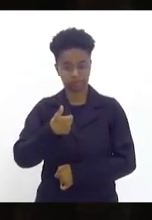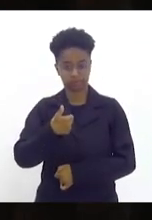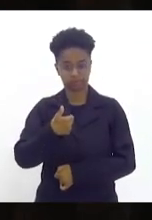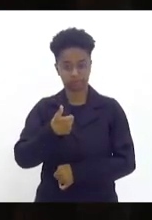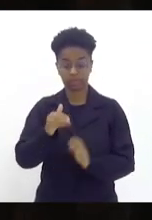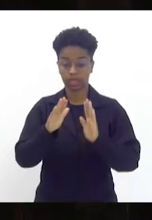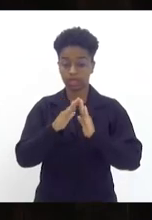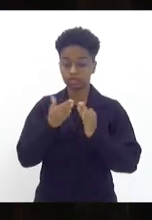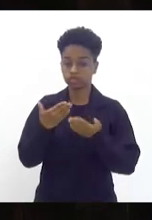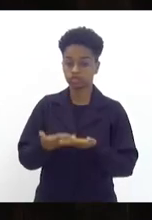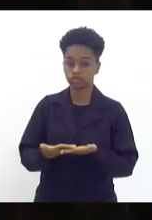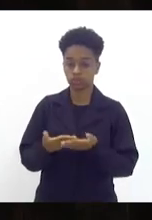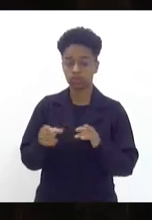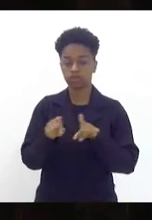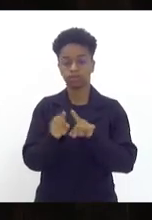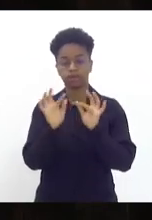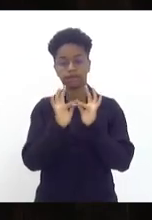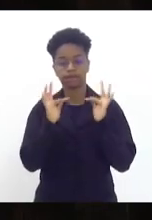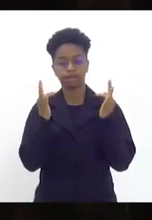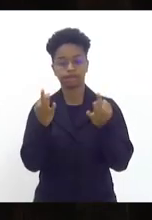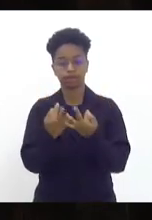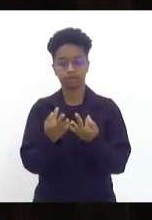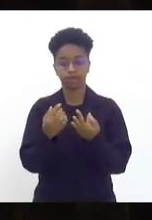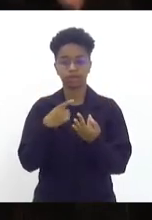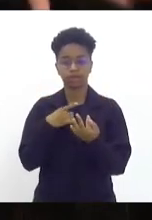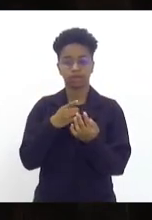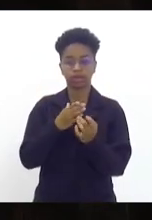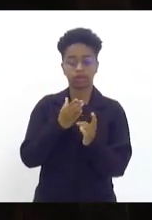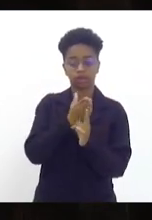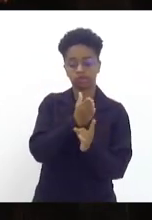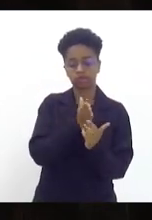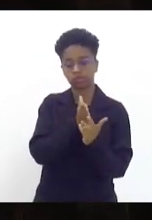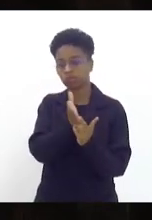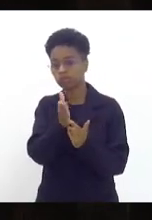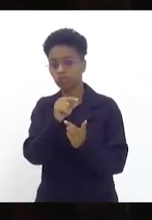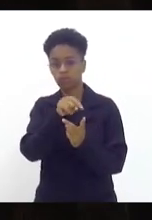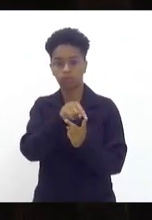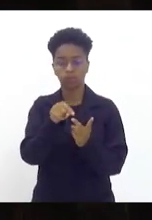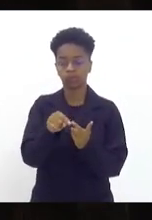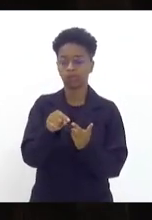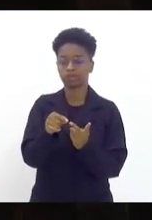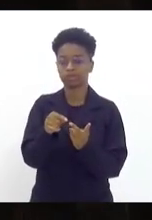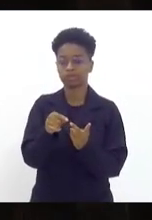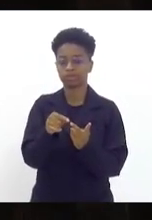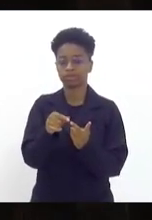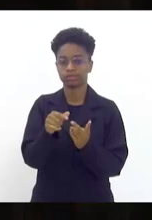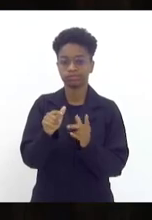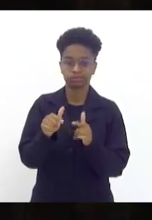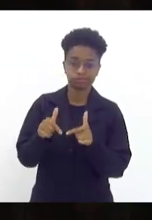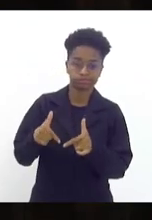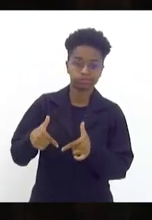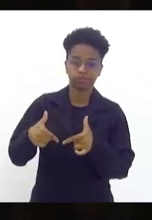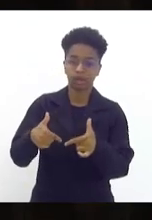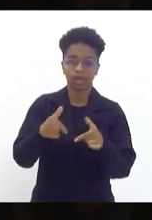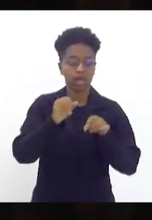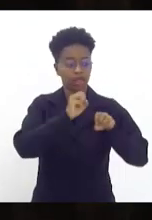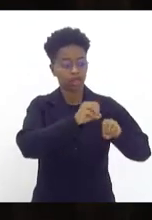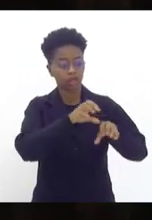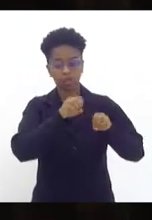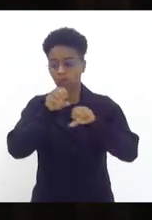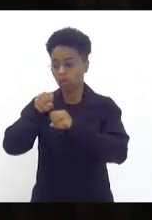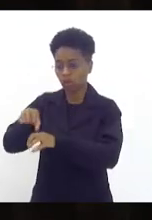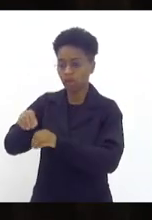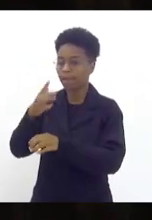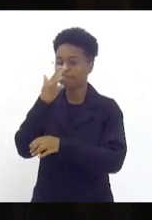a escola e a família são duas asas, né, que fazem um ser humano voar